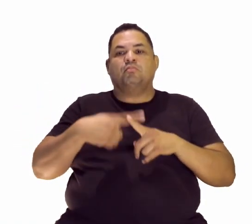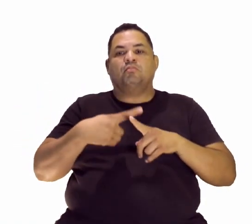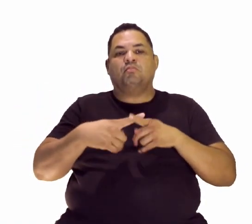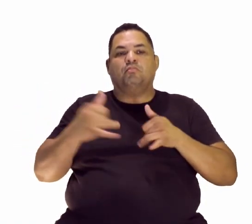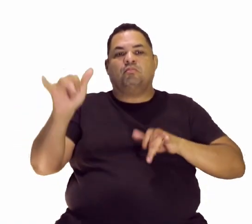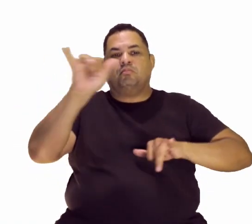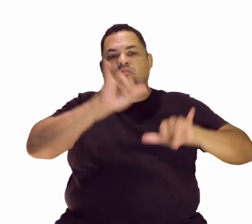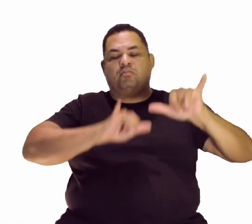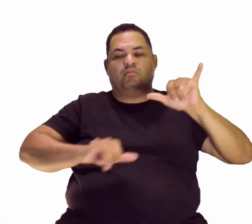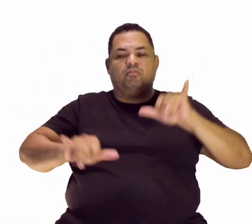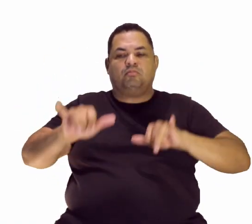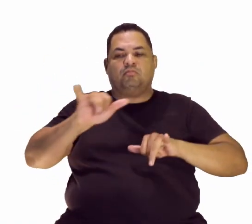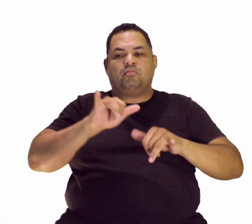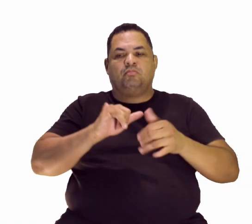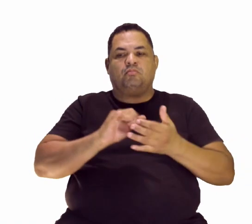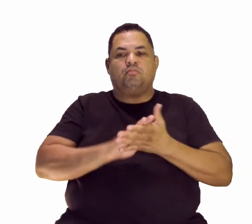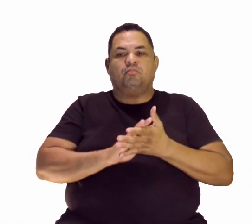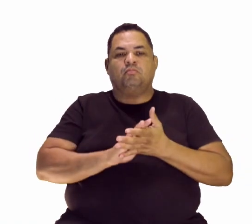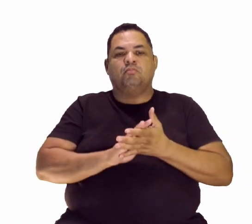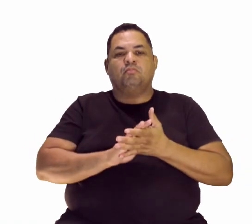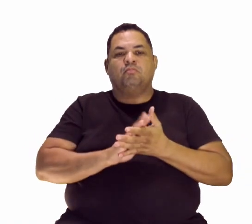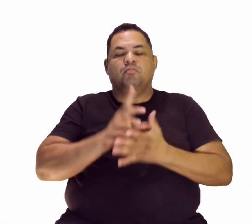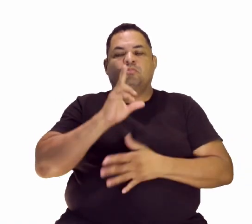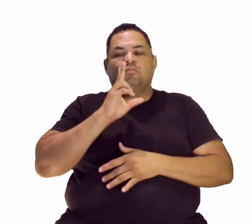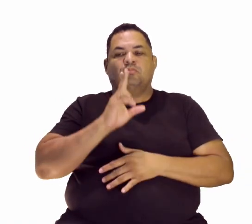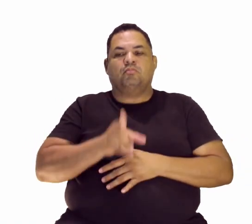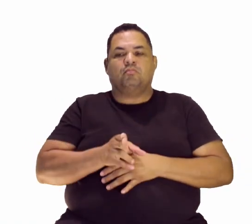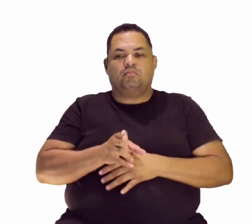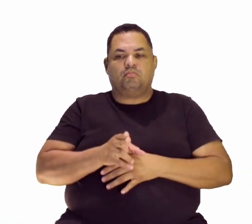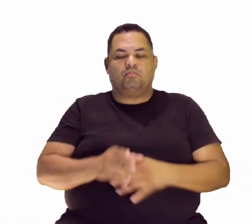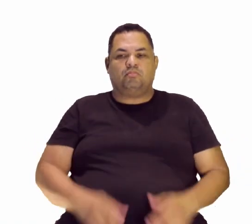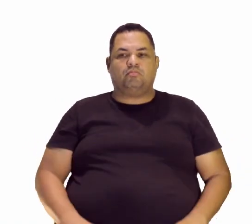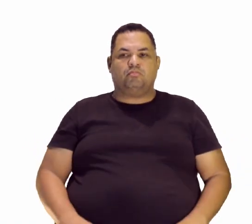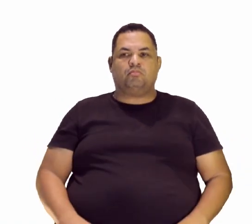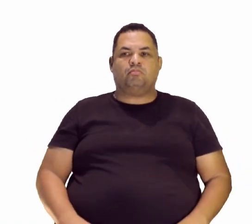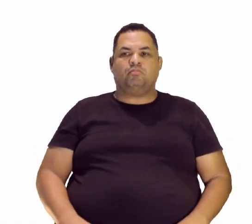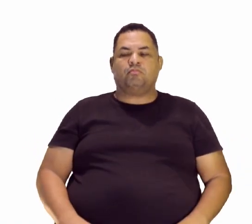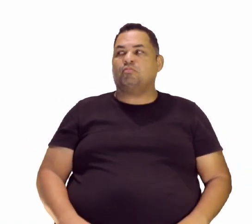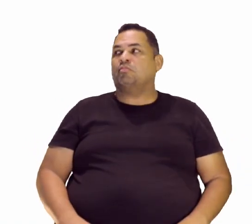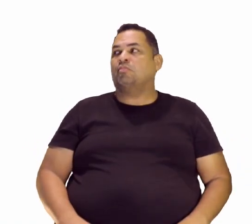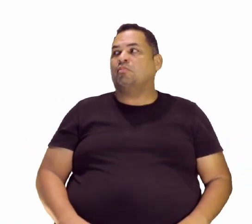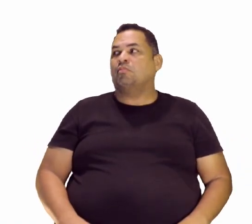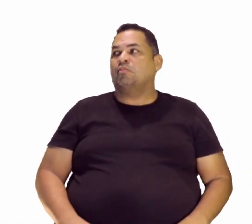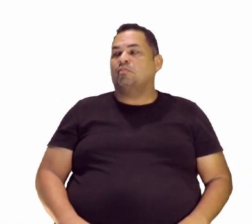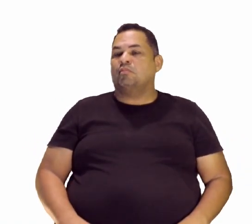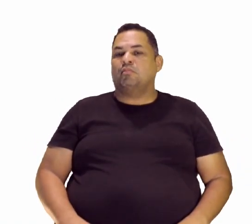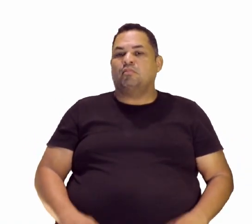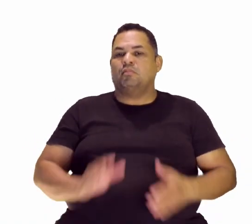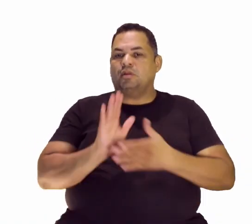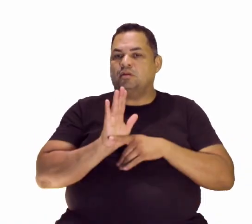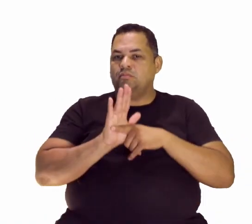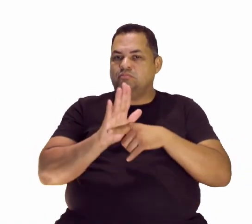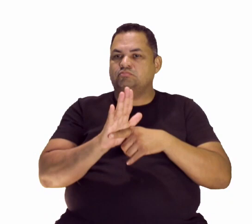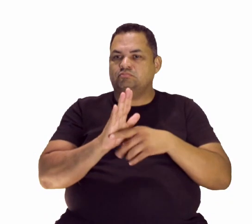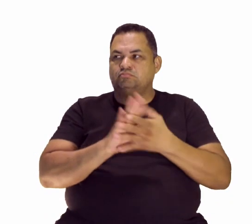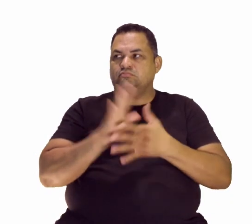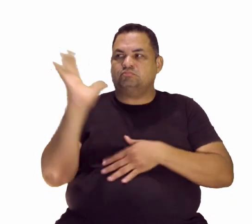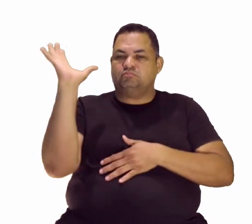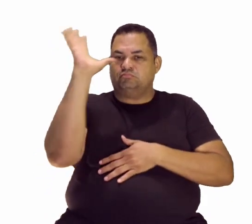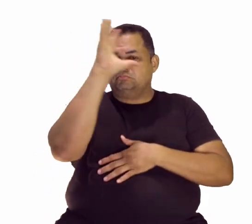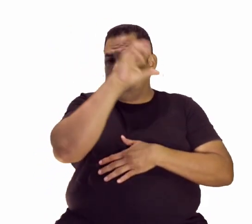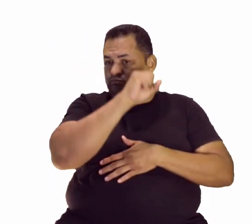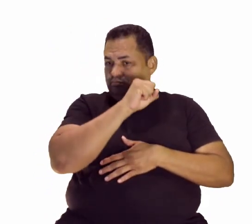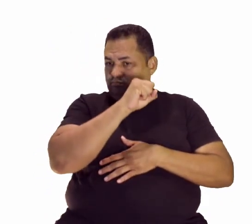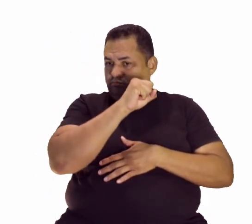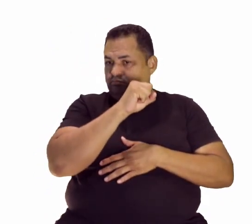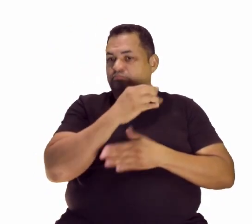suas propriedades, elas são semelhantes. Então, esperando ter colaborado com o seu aprendizado,